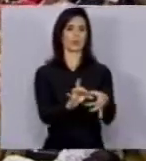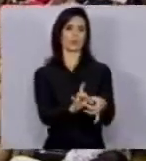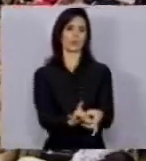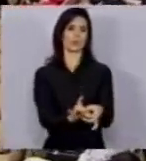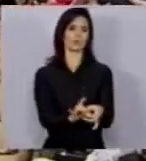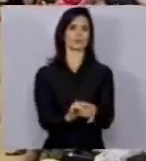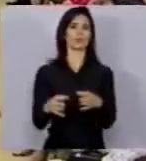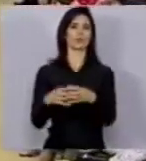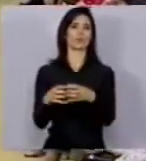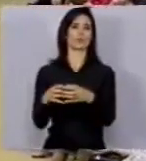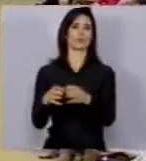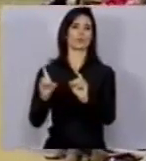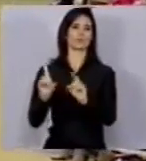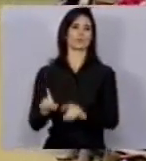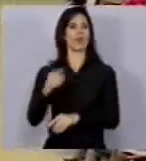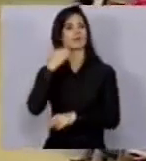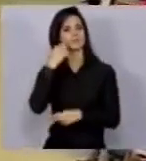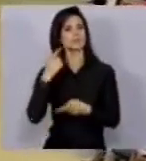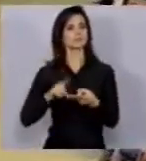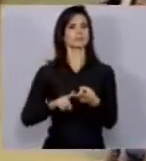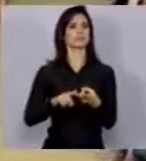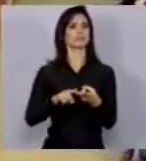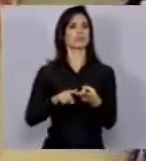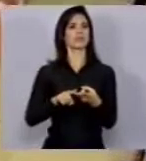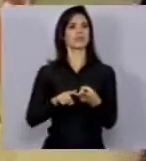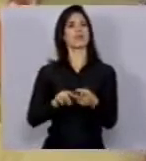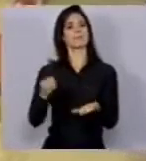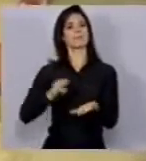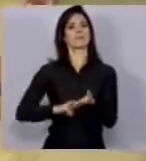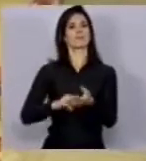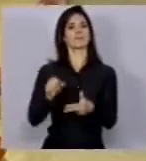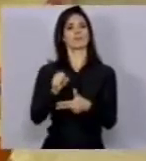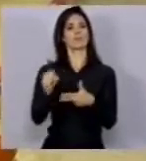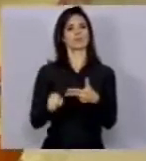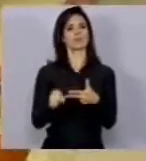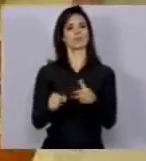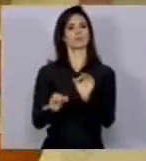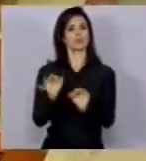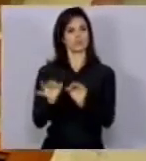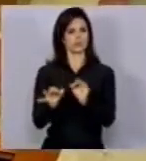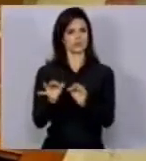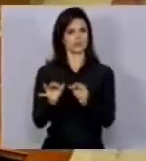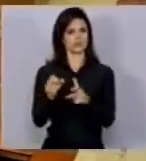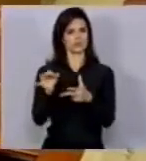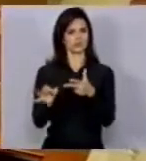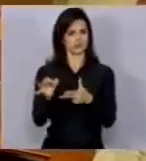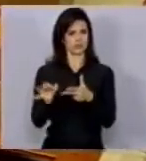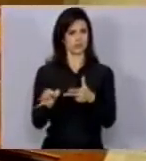operadores do direito, advogados, membros do Poder Judiciário e membros do Poder.